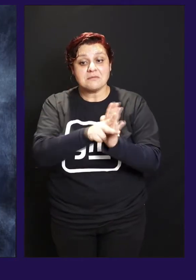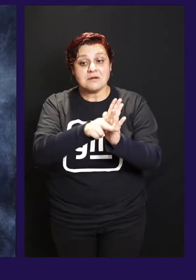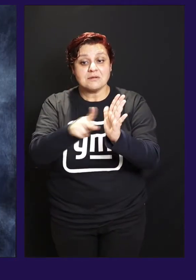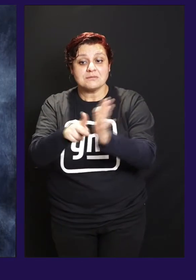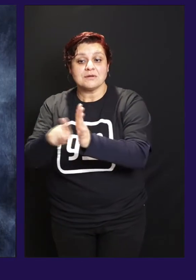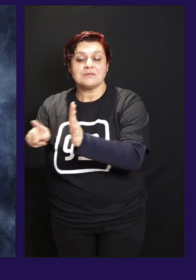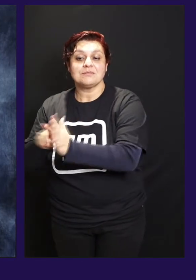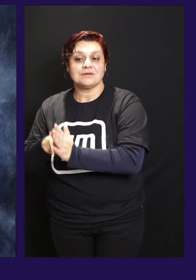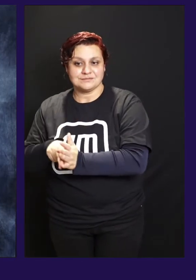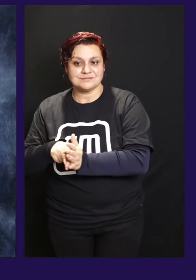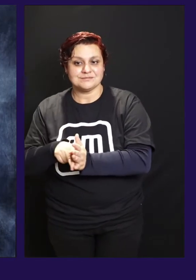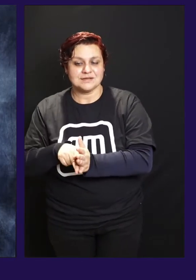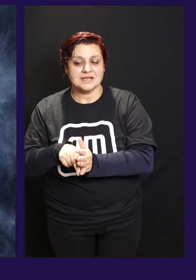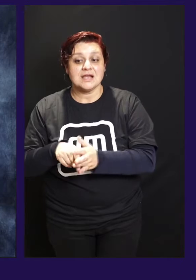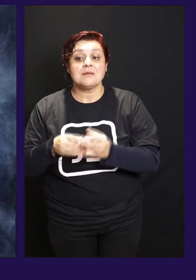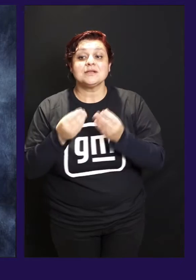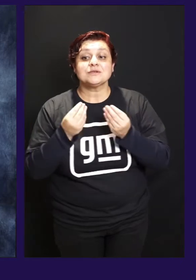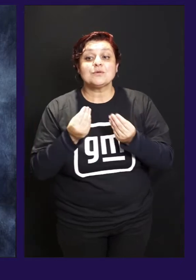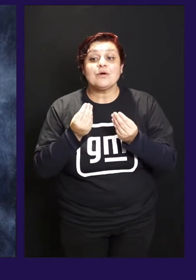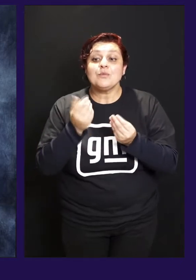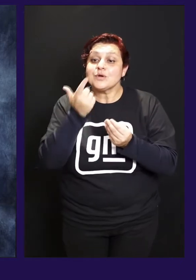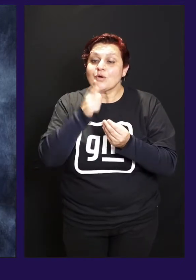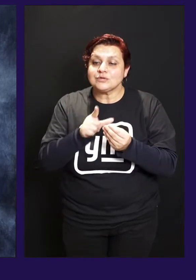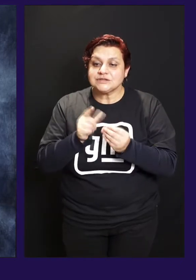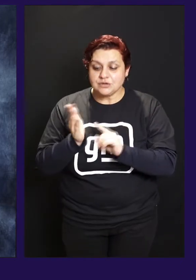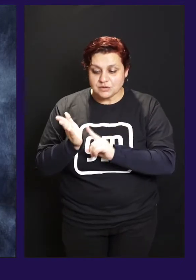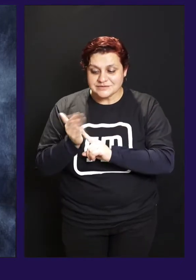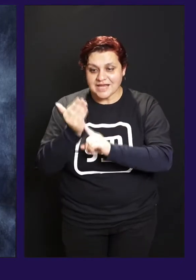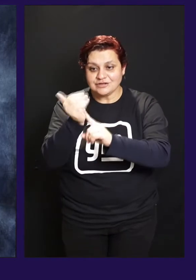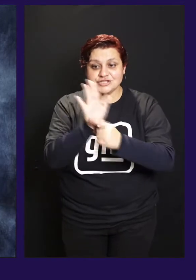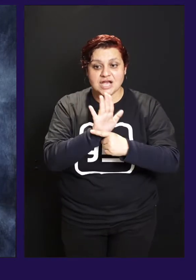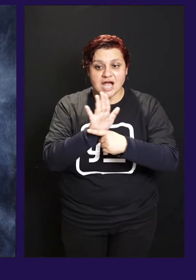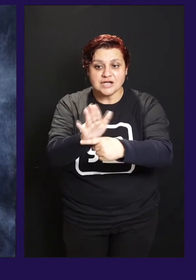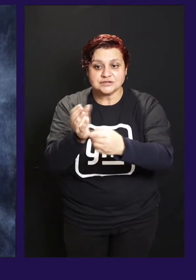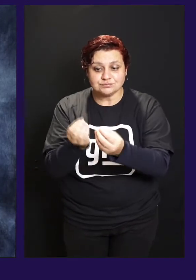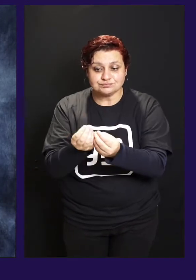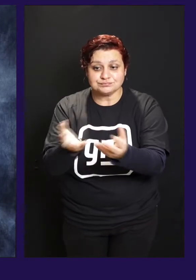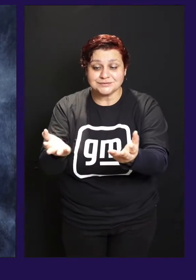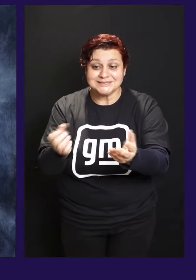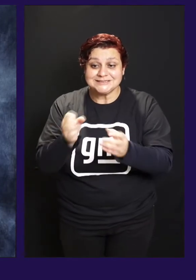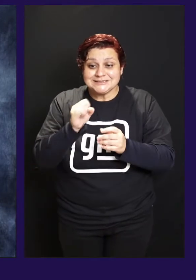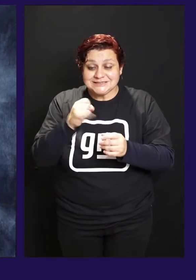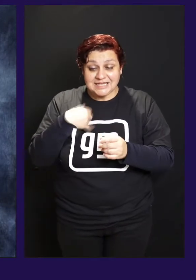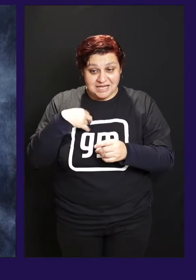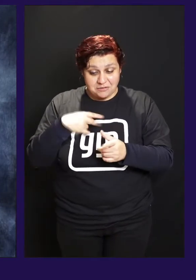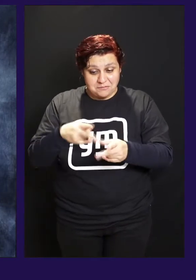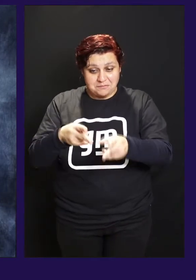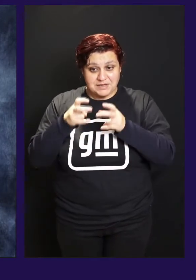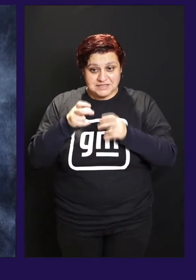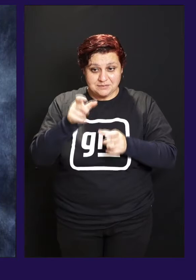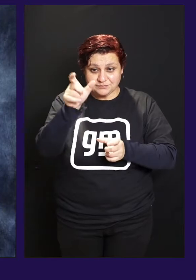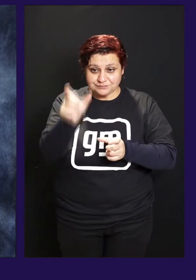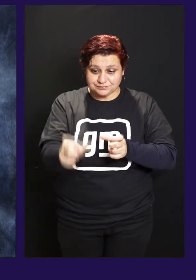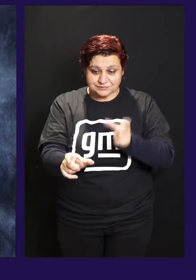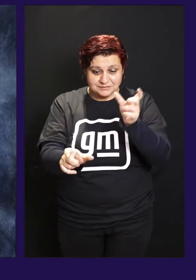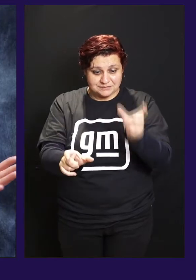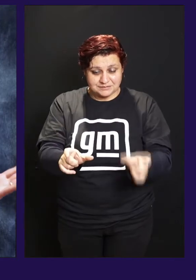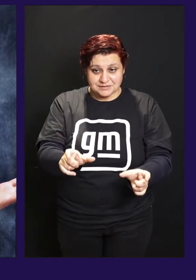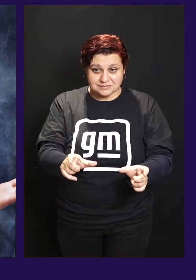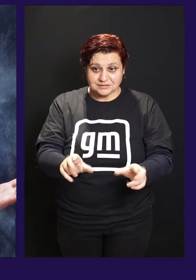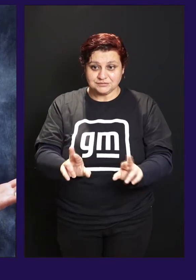dimensão e criar um cockpit, eles convidaram os pilotos para testar as 10 dimensões. Sabe quantos pilotos